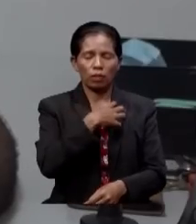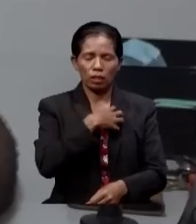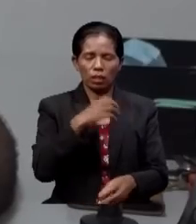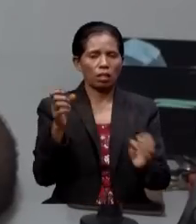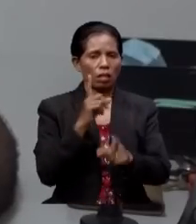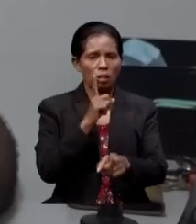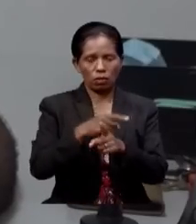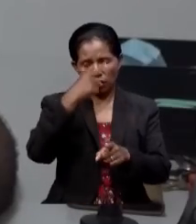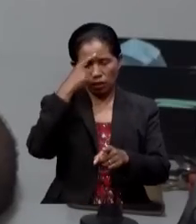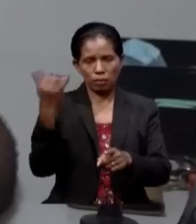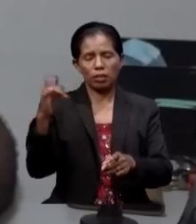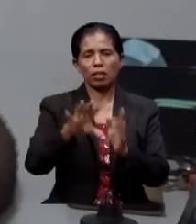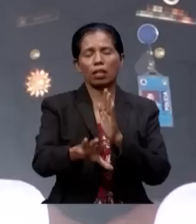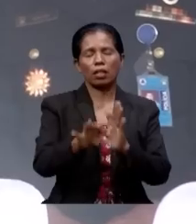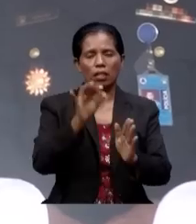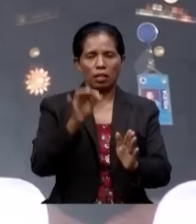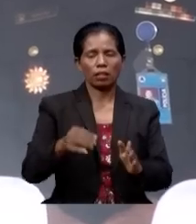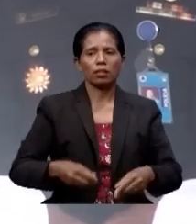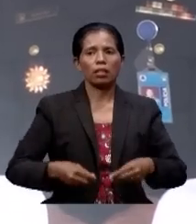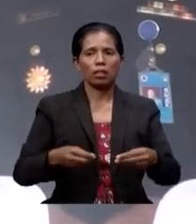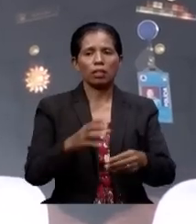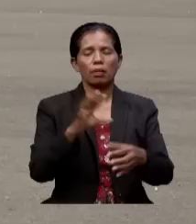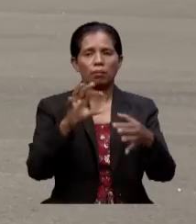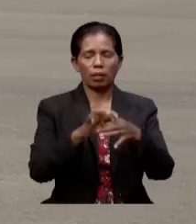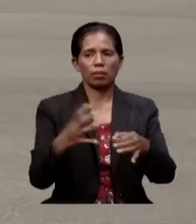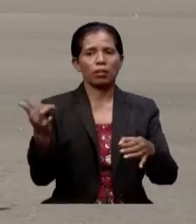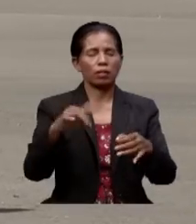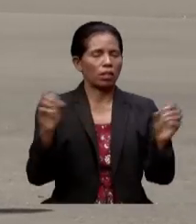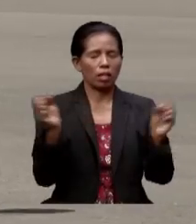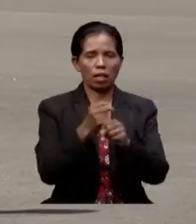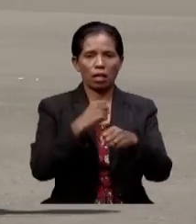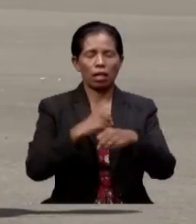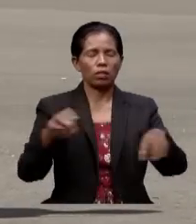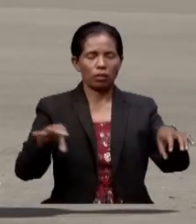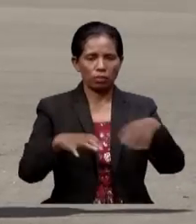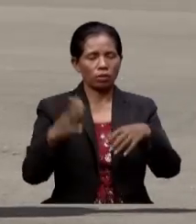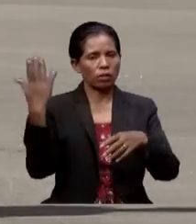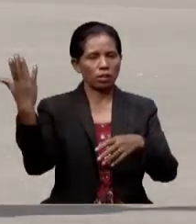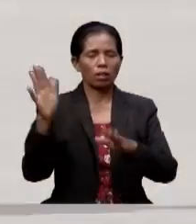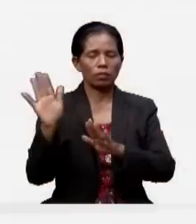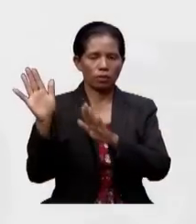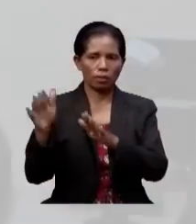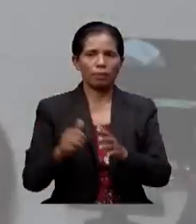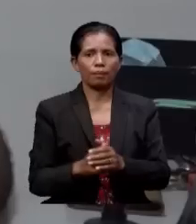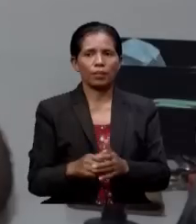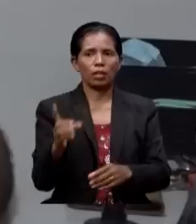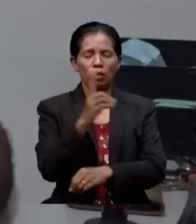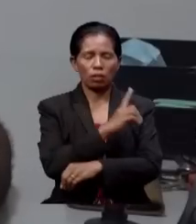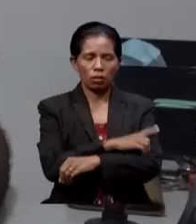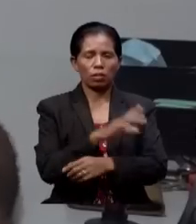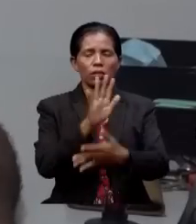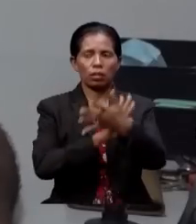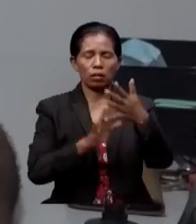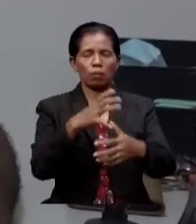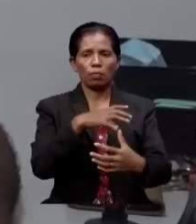também sira nebe retan promoção no apreciação, né? Membro sira nebe la halau kunar e terreno. Lorong bot para aniversário